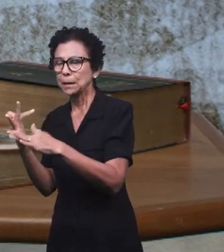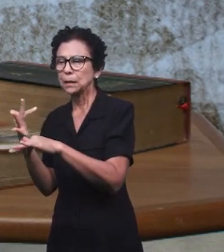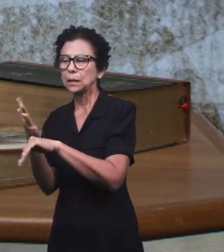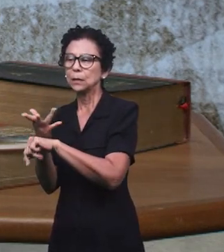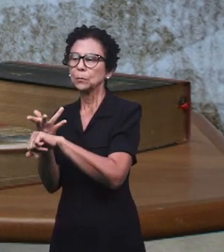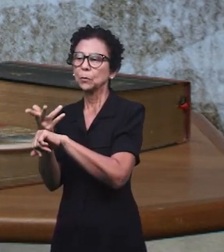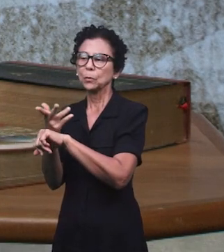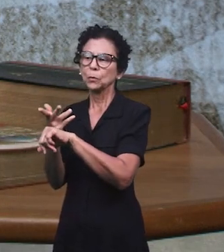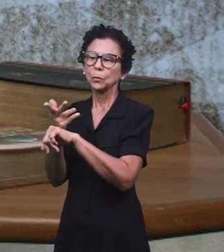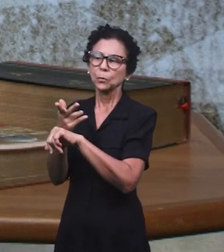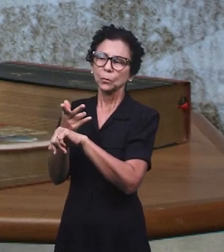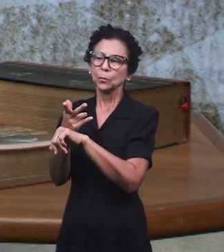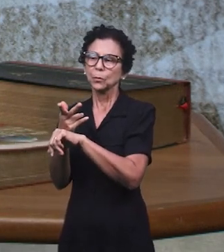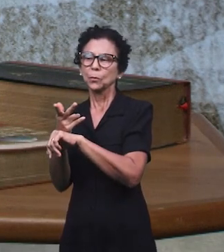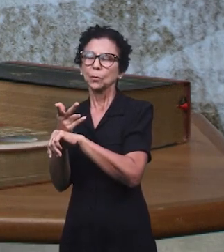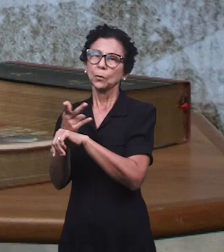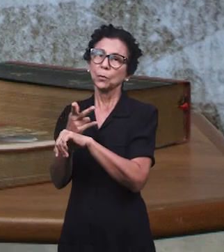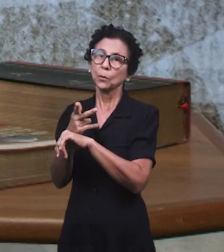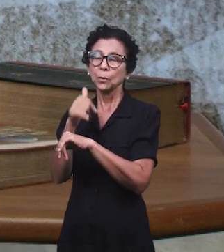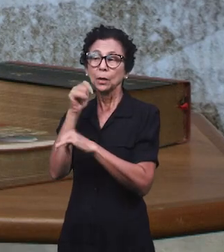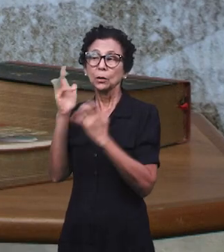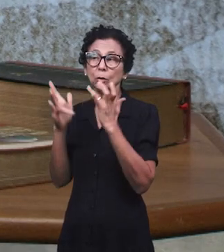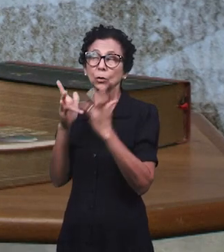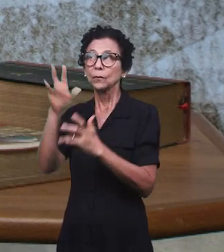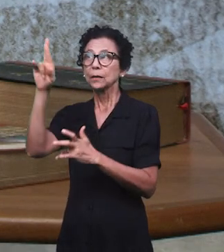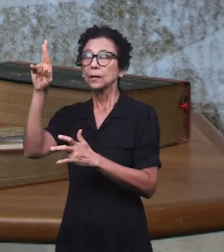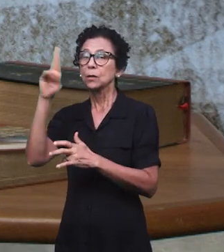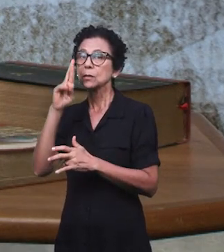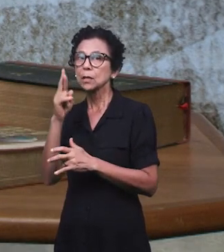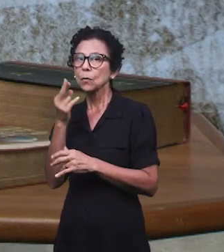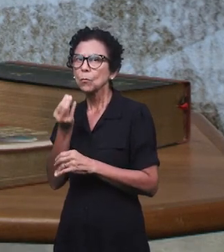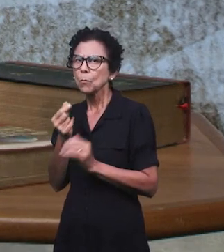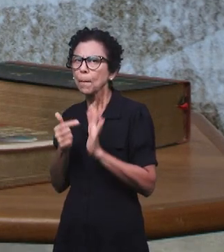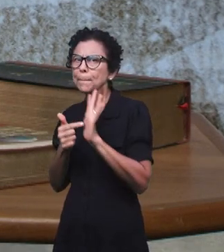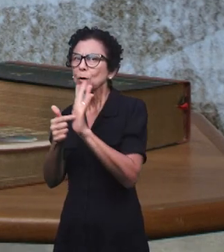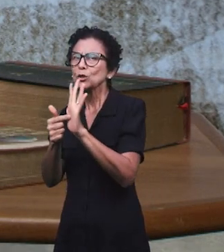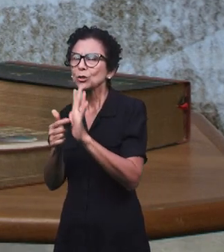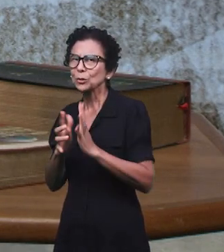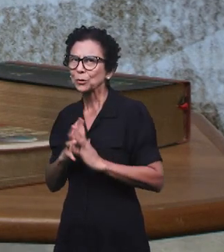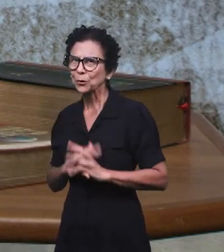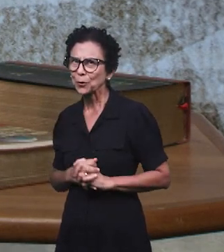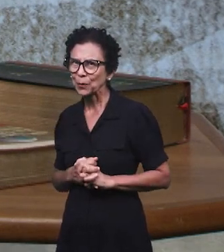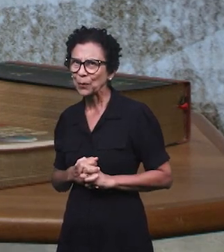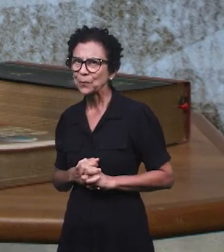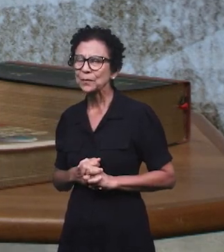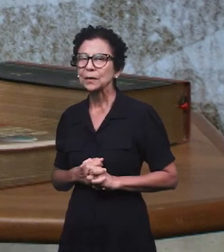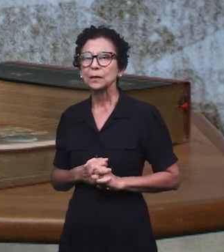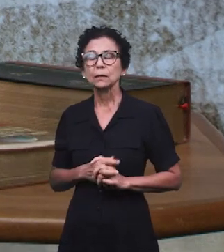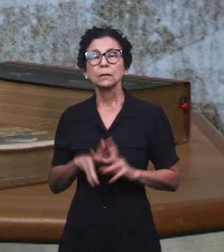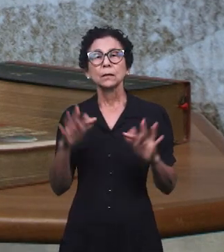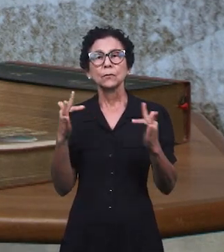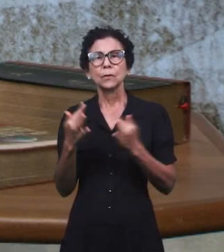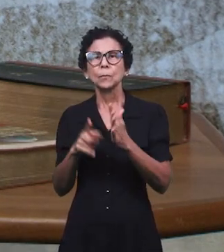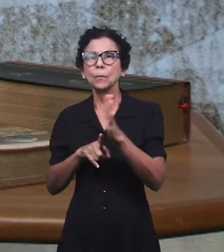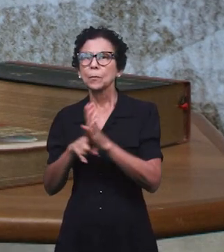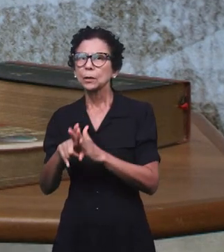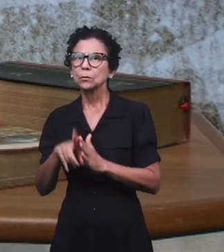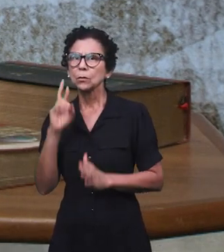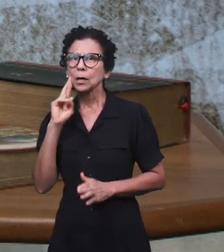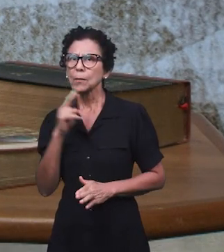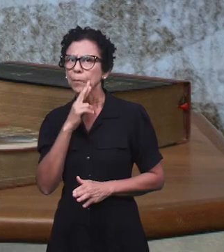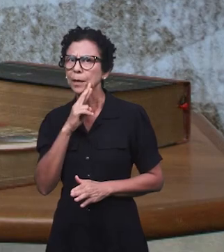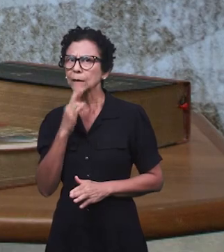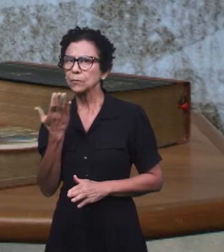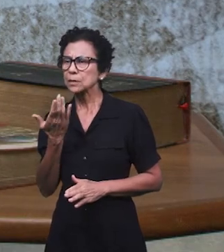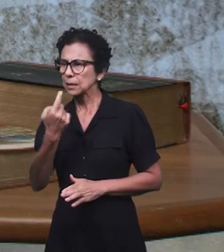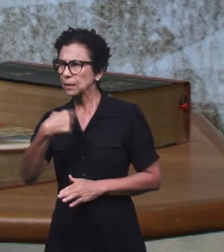a família de Rebeca falou, vamos chamar a Rebeca para saber se ela quer ir imediatamente para encontrar-se com o